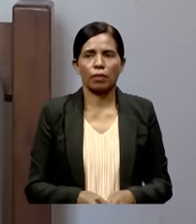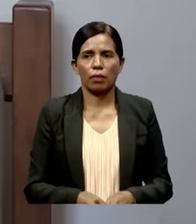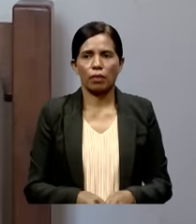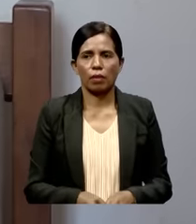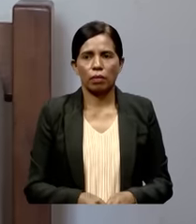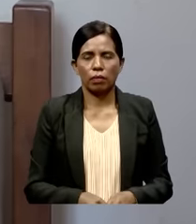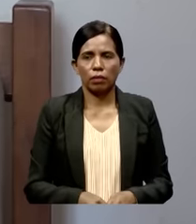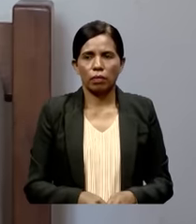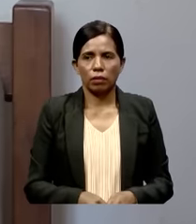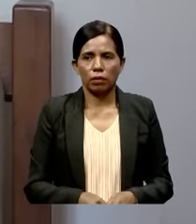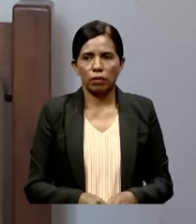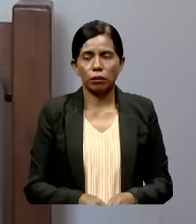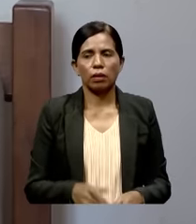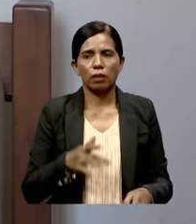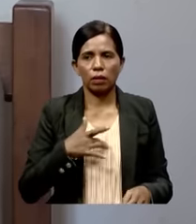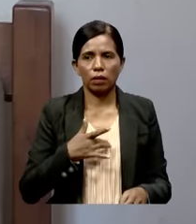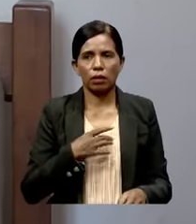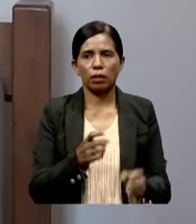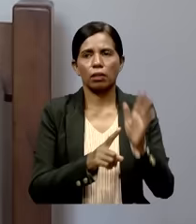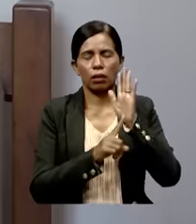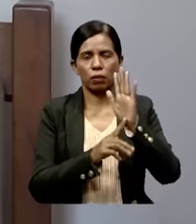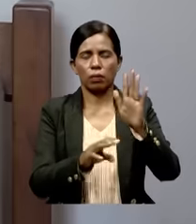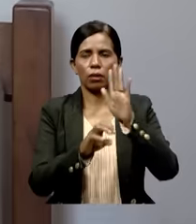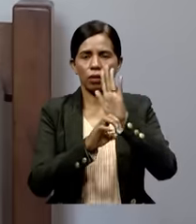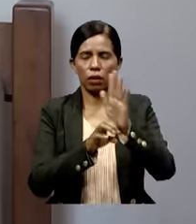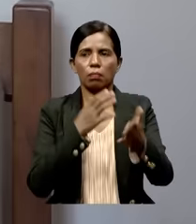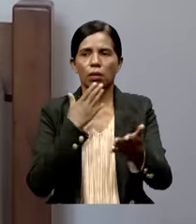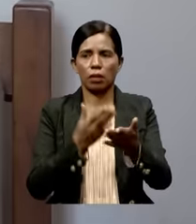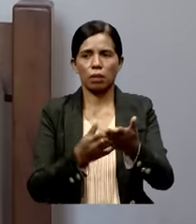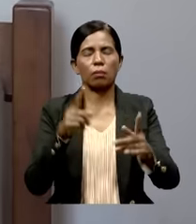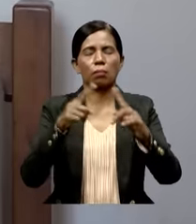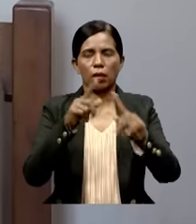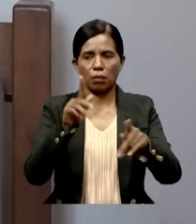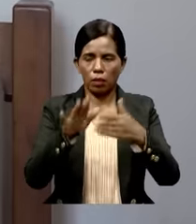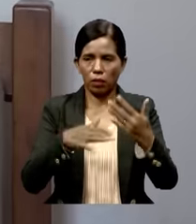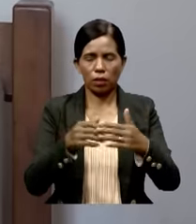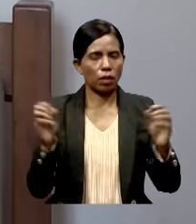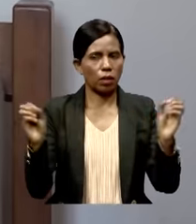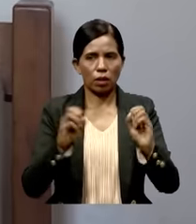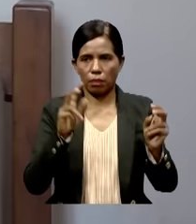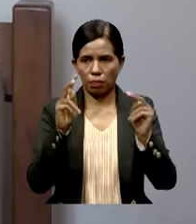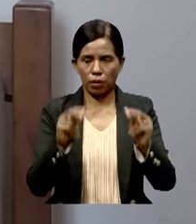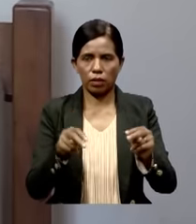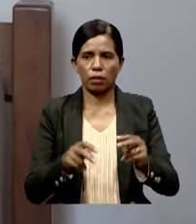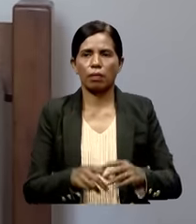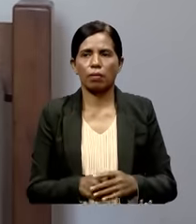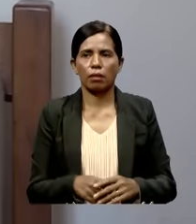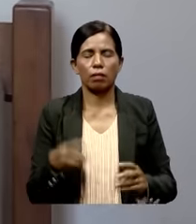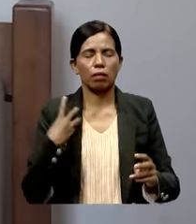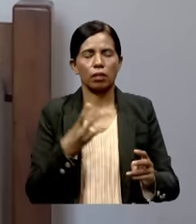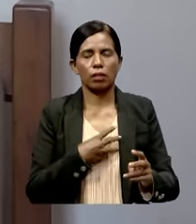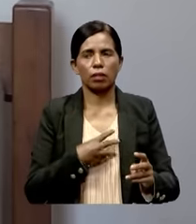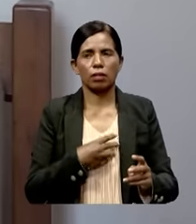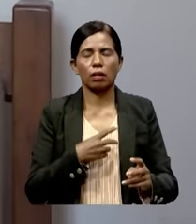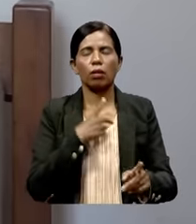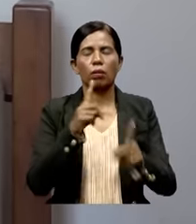devia consente hodiha tudo exemplo dia ba etane comunidade. La precisa ita sira ne hakiliar